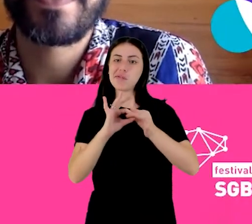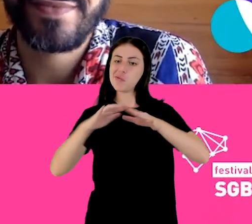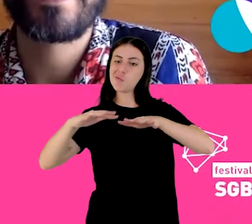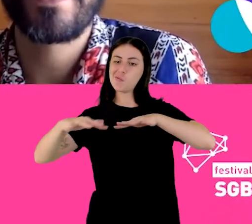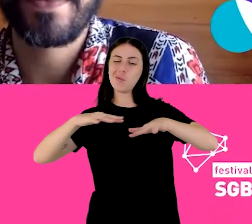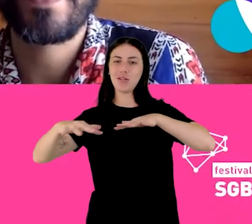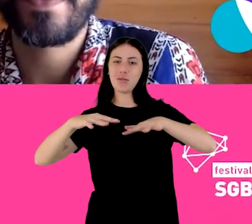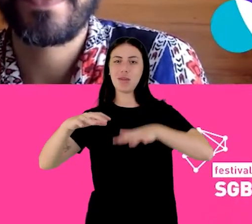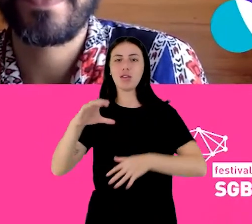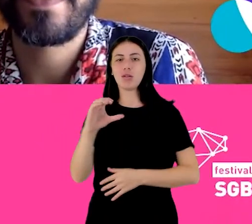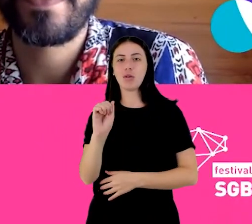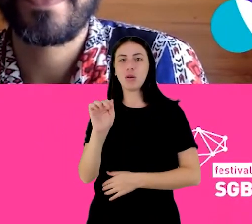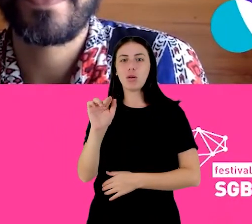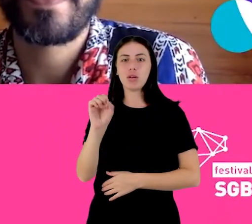gancho,